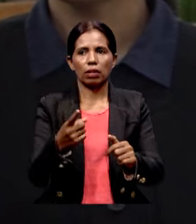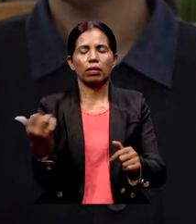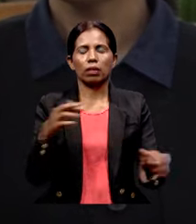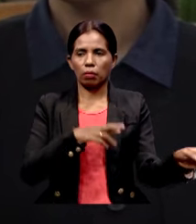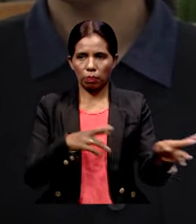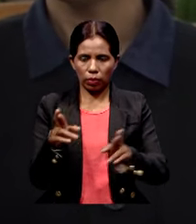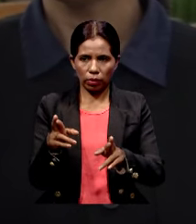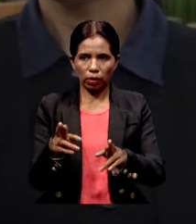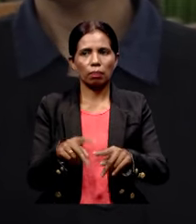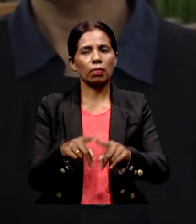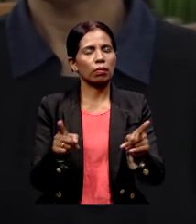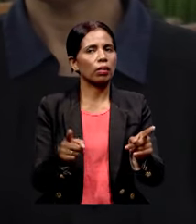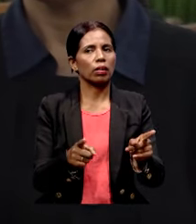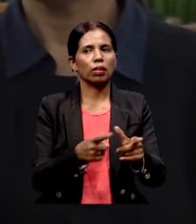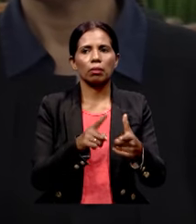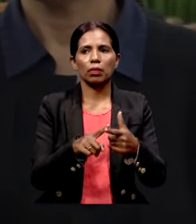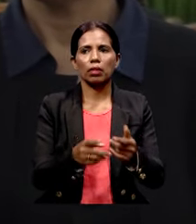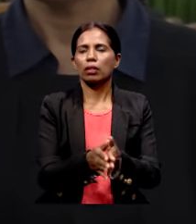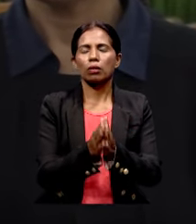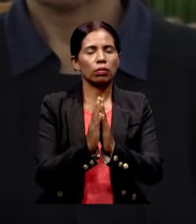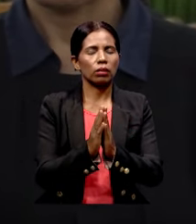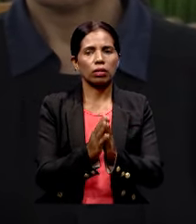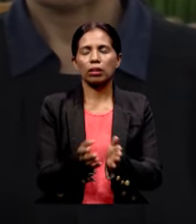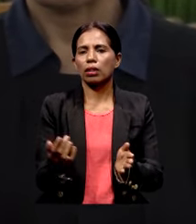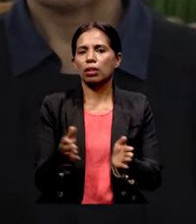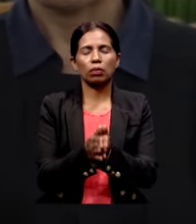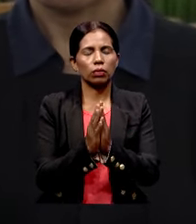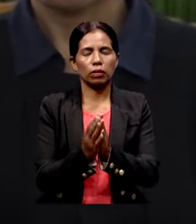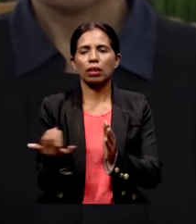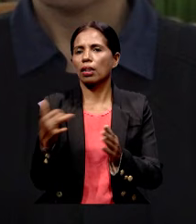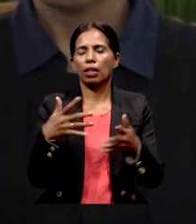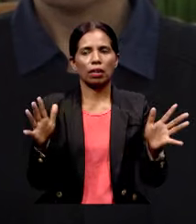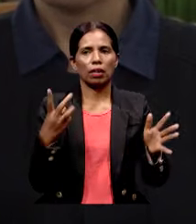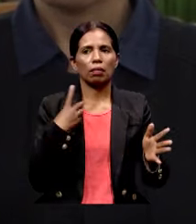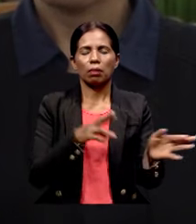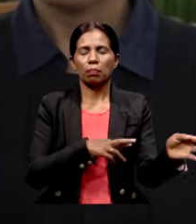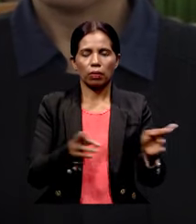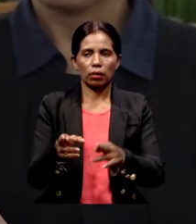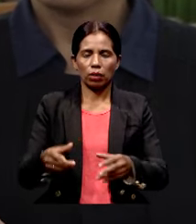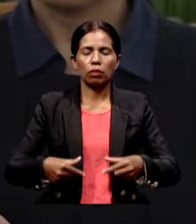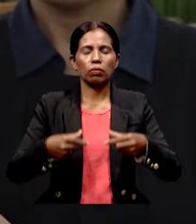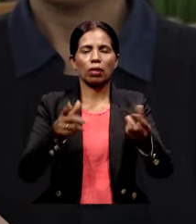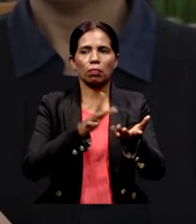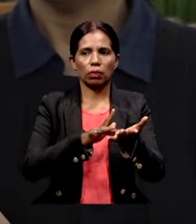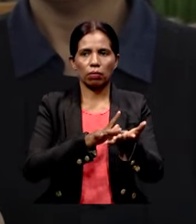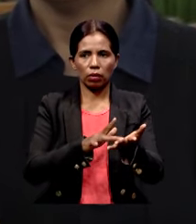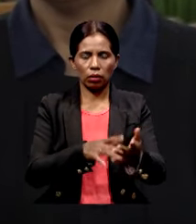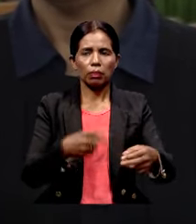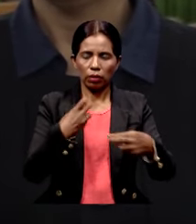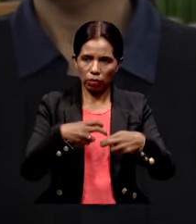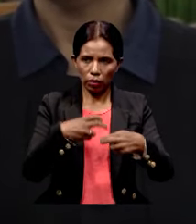pronto mai be depois ita husu sira den laia mesira asina teo ita dehan ame pronto para ofrece ita ne mas faktor